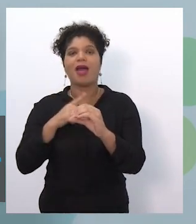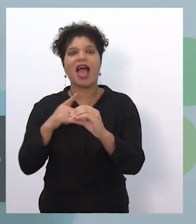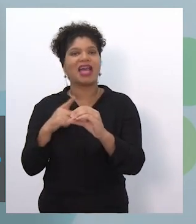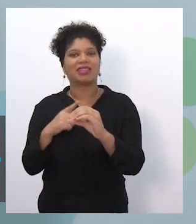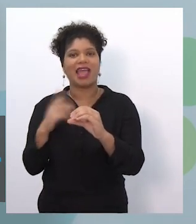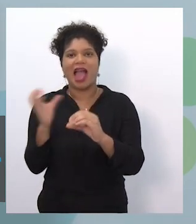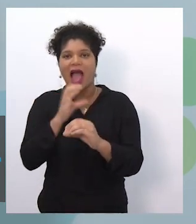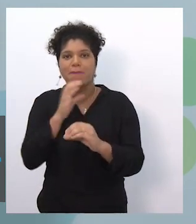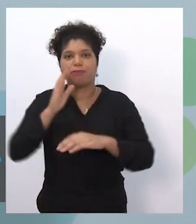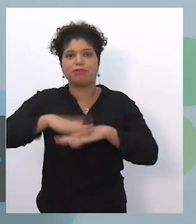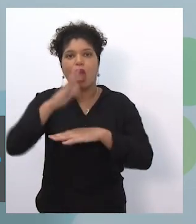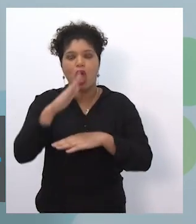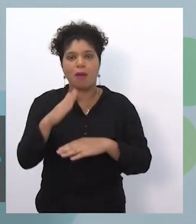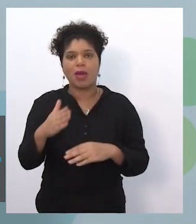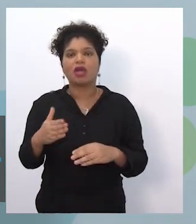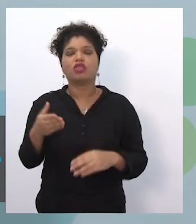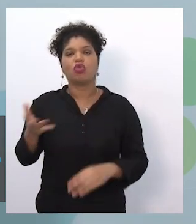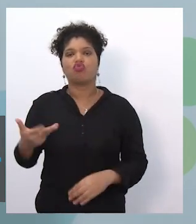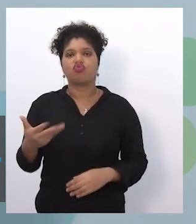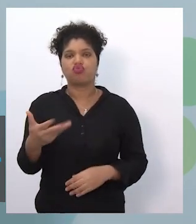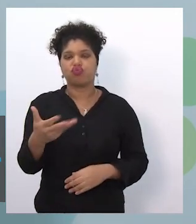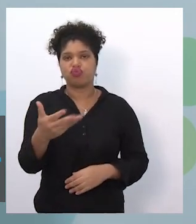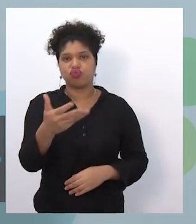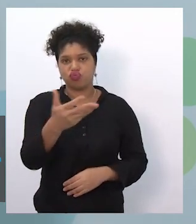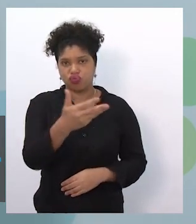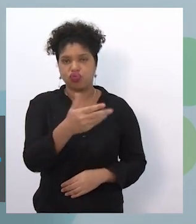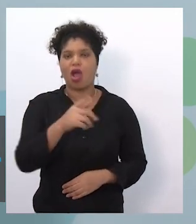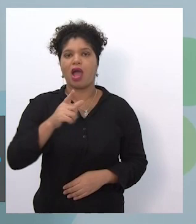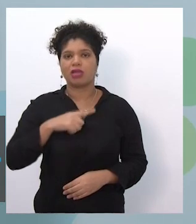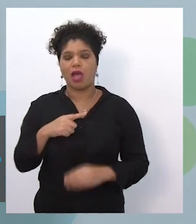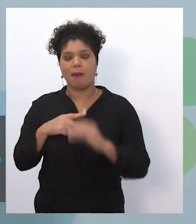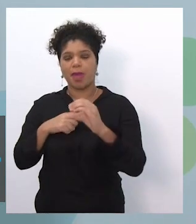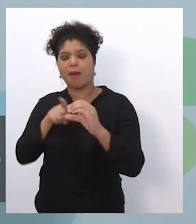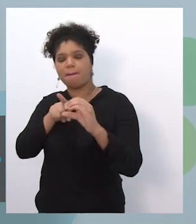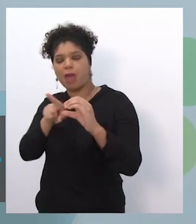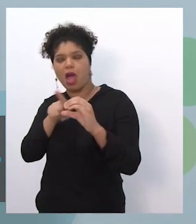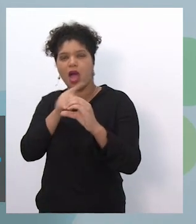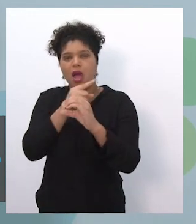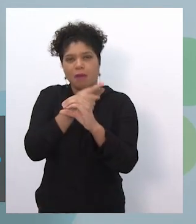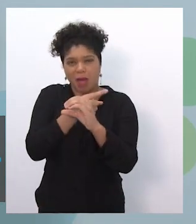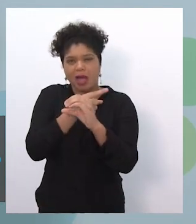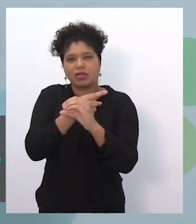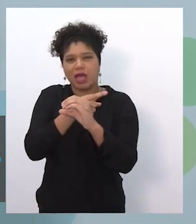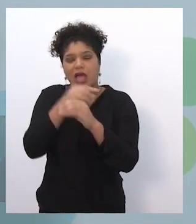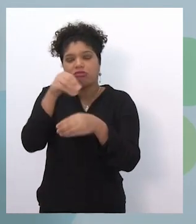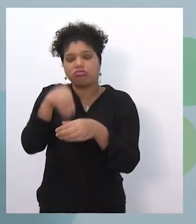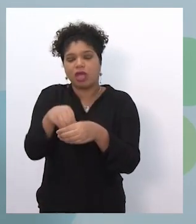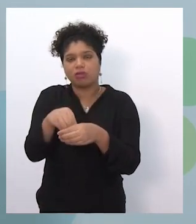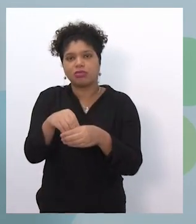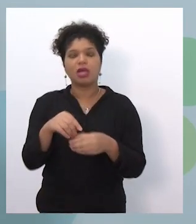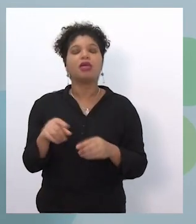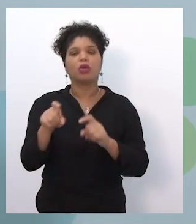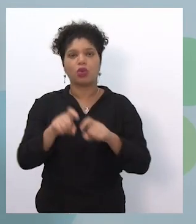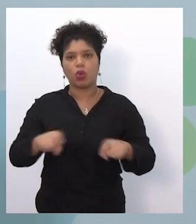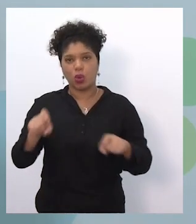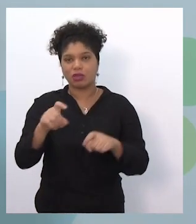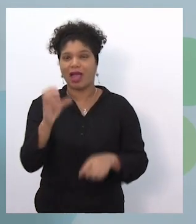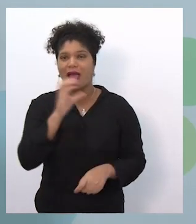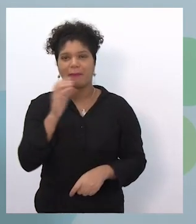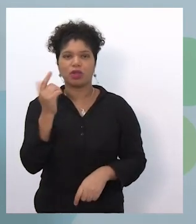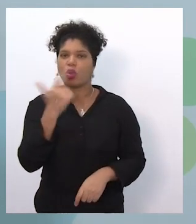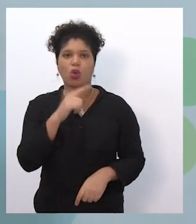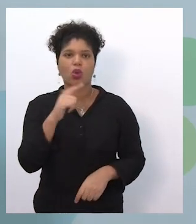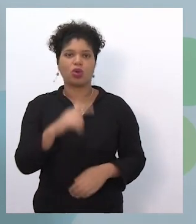vocês tiverem e mais threads, que é os bracinhos, vai ser muito mais rápido o seu tempo de resposta, né? Então, é o que o Rodrigo